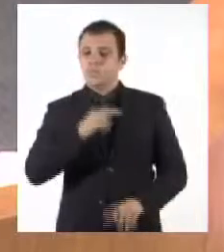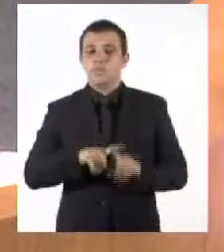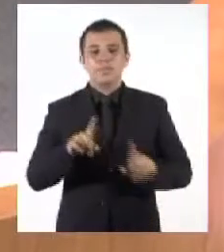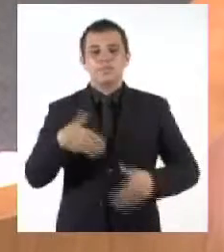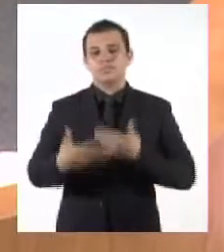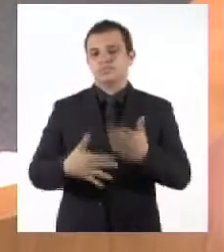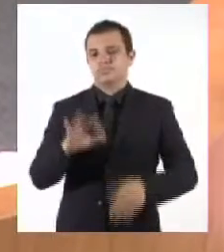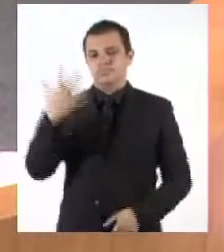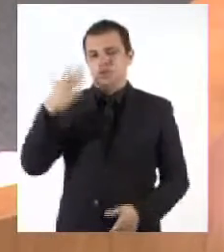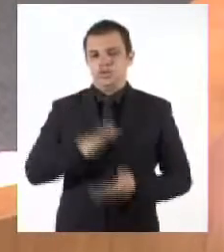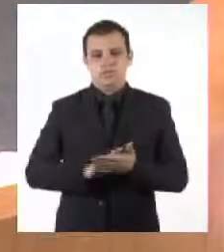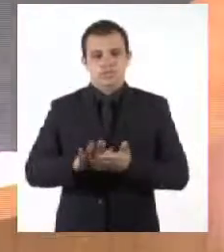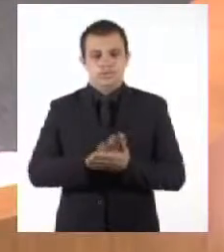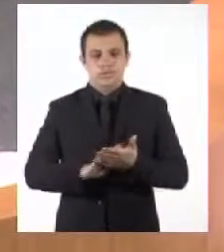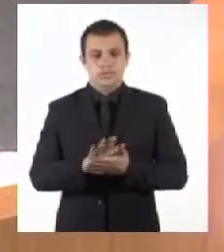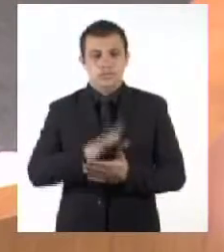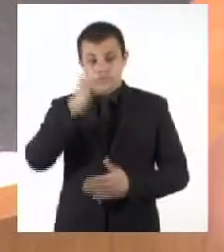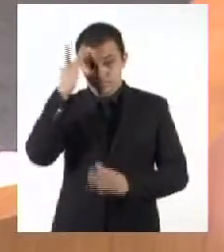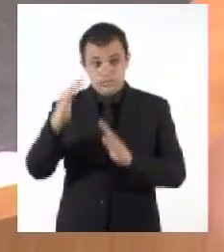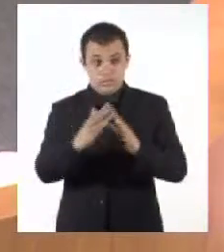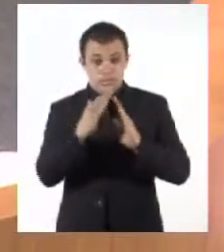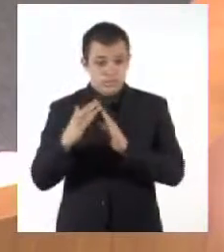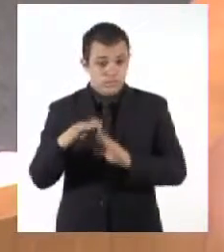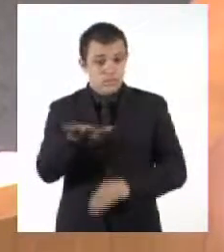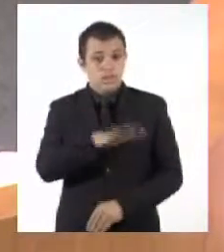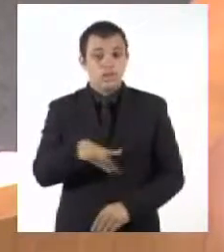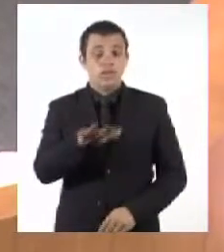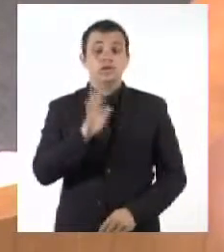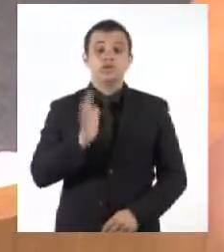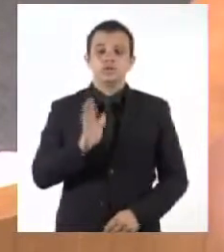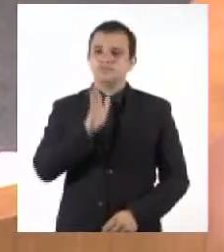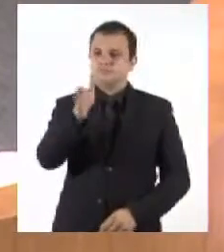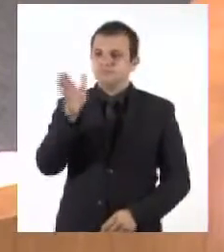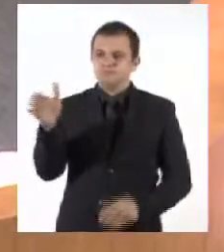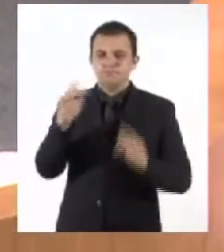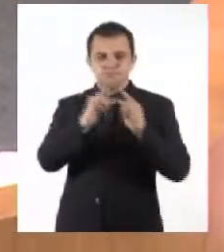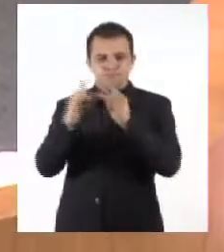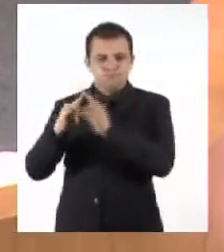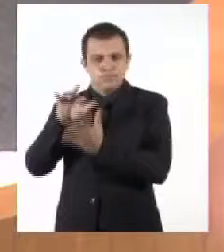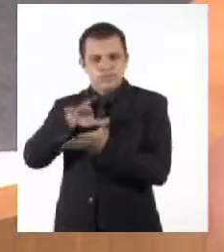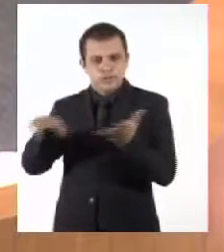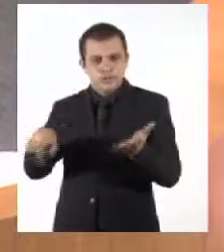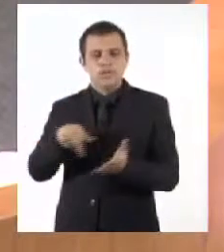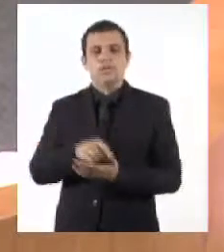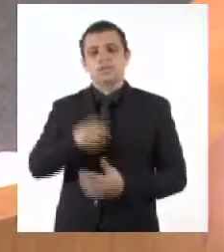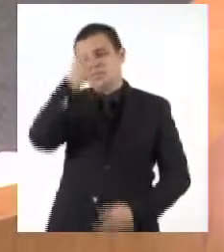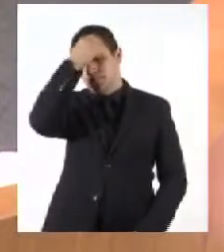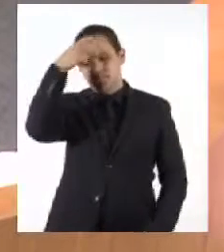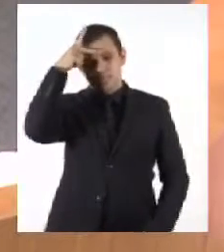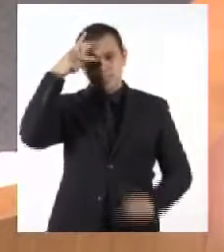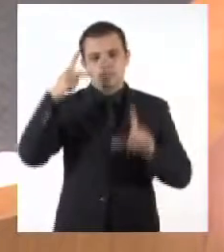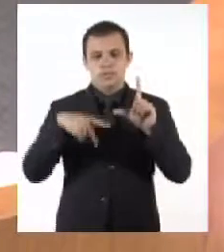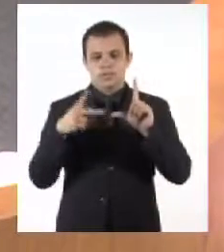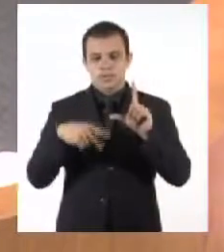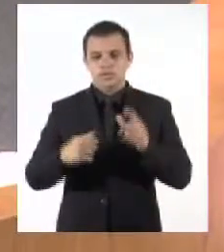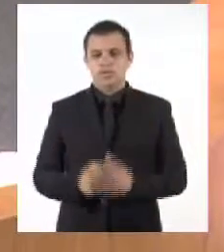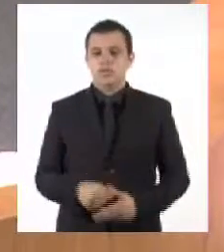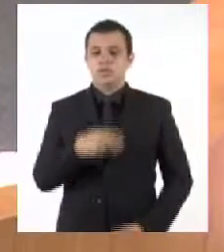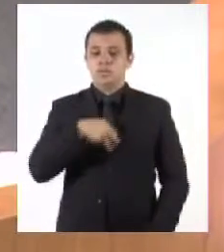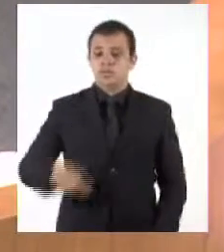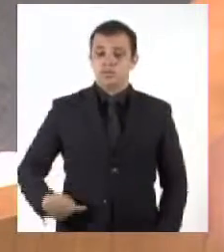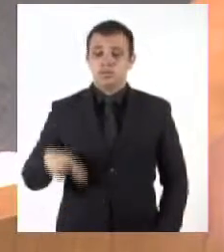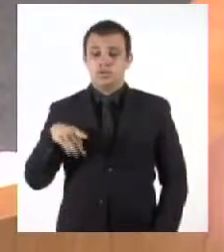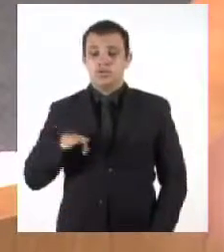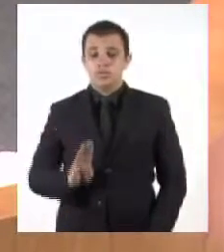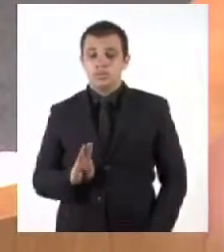já percorreram todos os órgãos possíveis, como disse anteriormente, a Prefeitura de Passo do Lumiar, Ministério Público, Promotoria